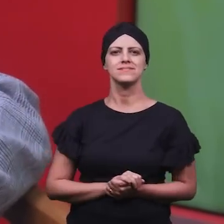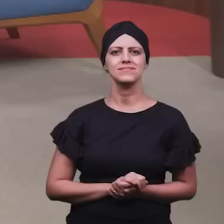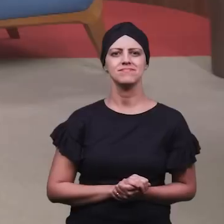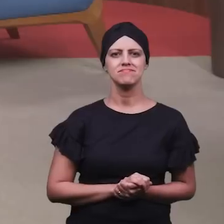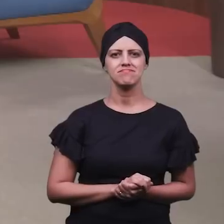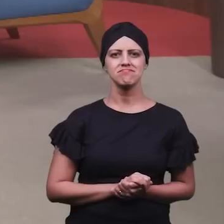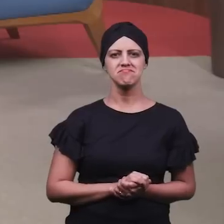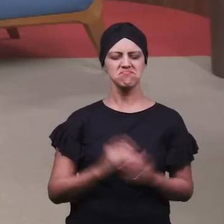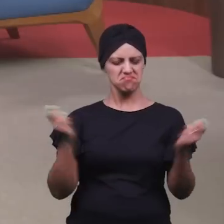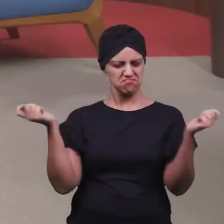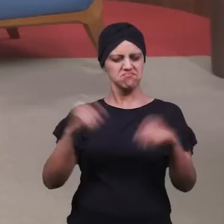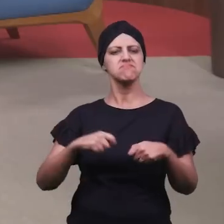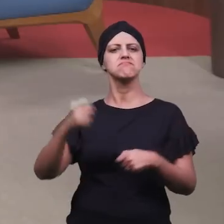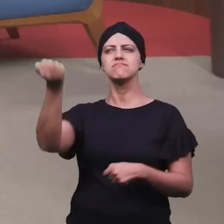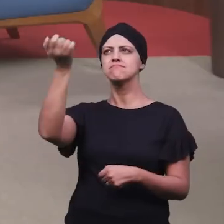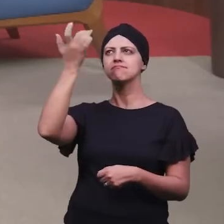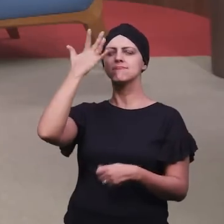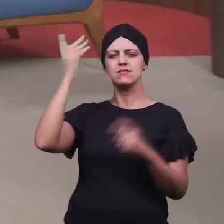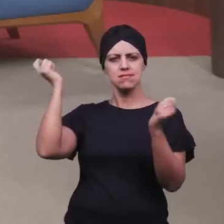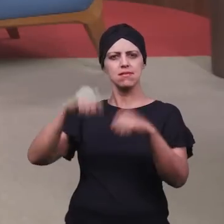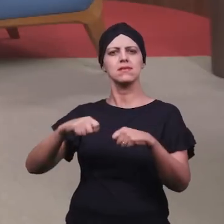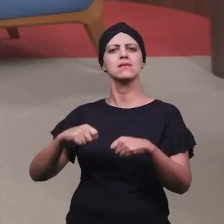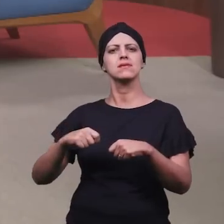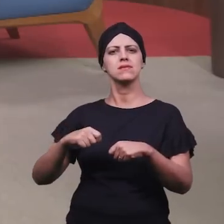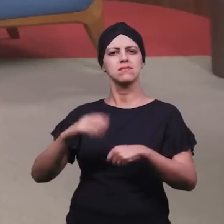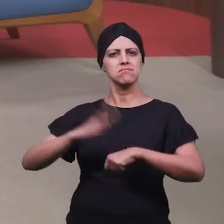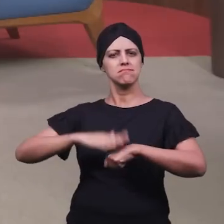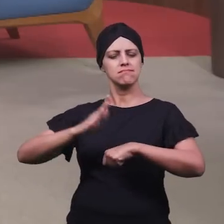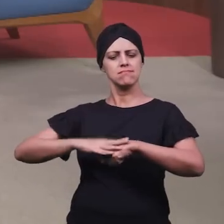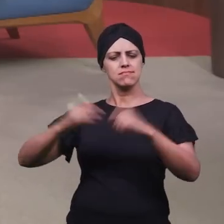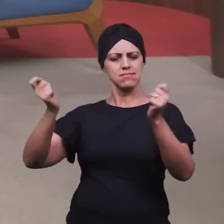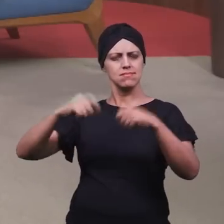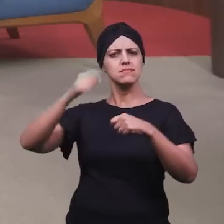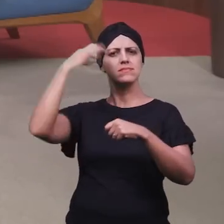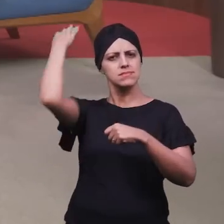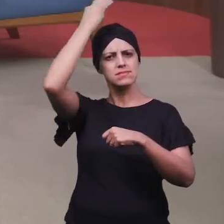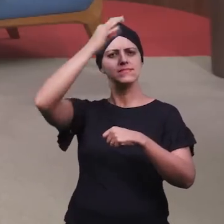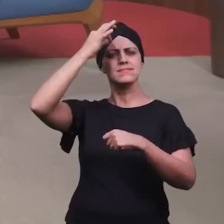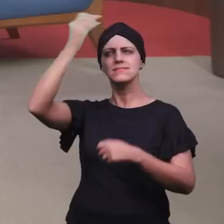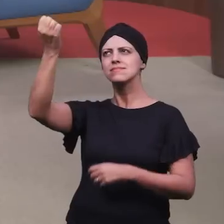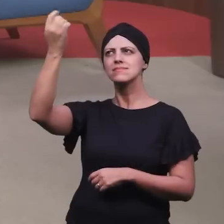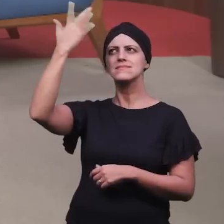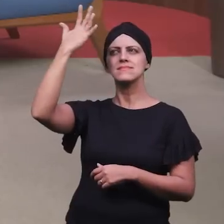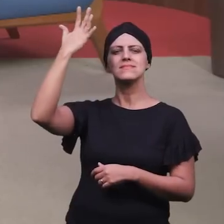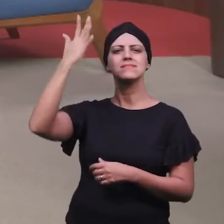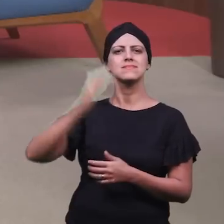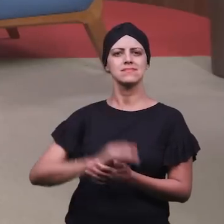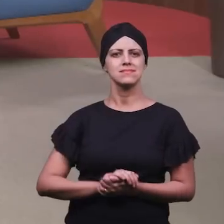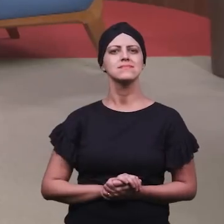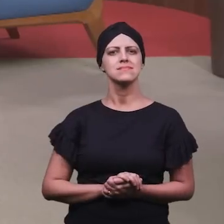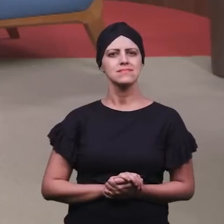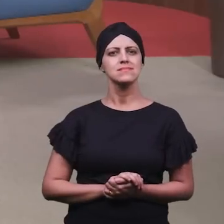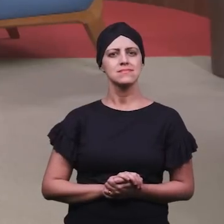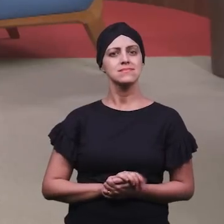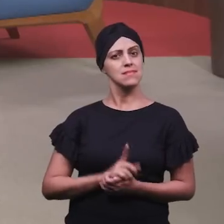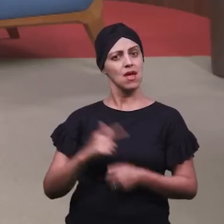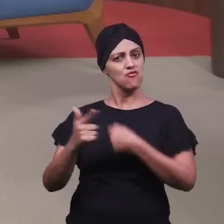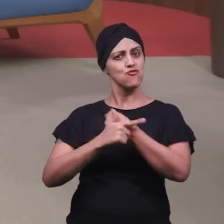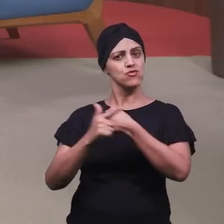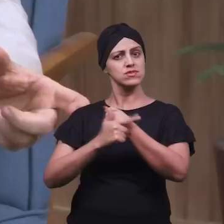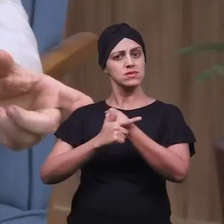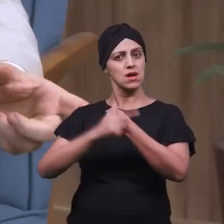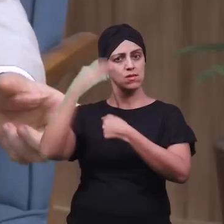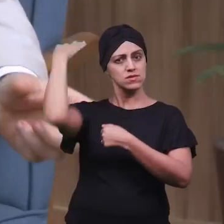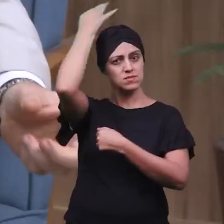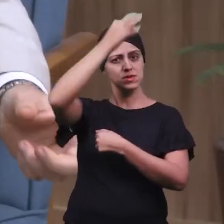Jesus. Gostei dessa expressão, que seja competente no sentido que está dentro da competência do Espírito Santo. Exatamente. Do